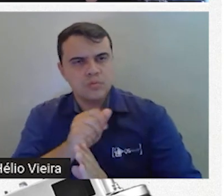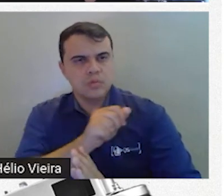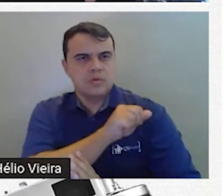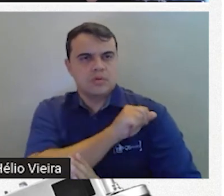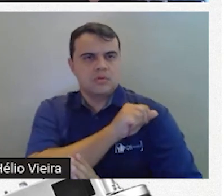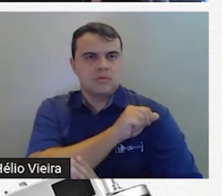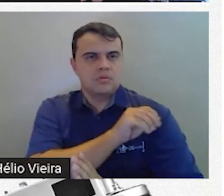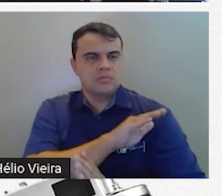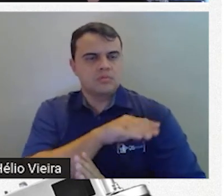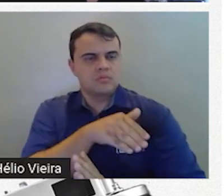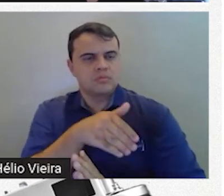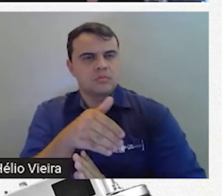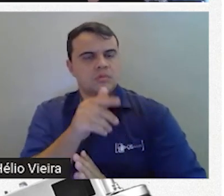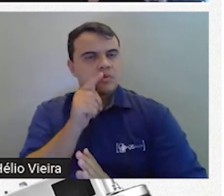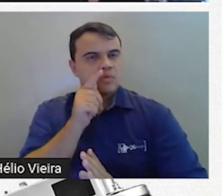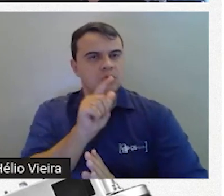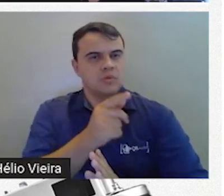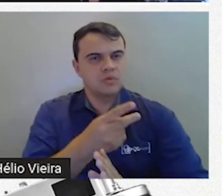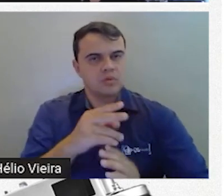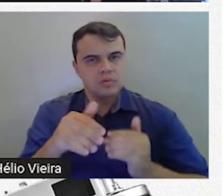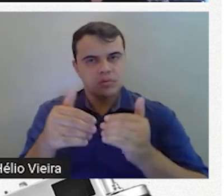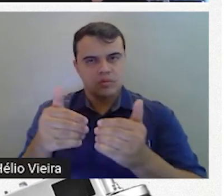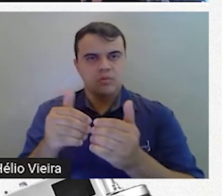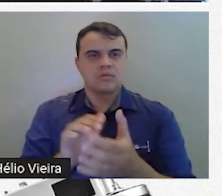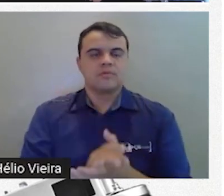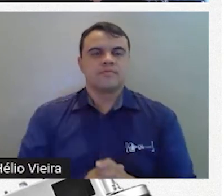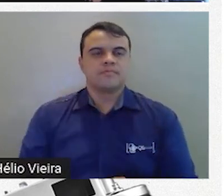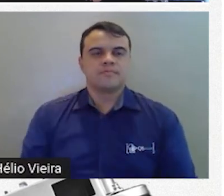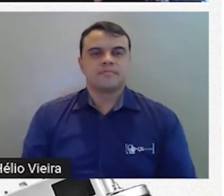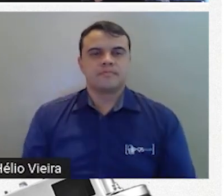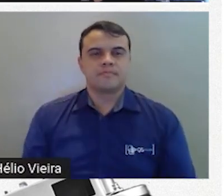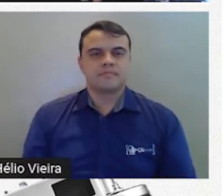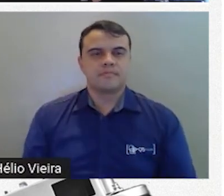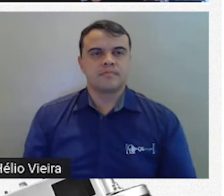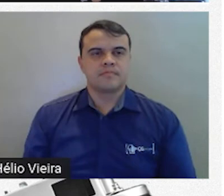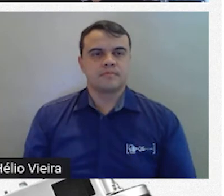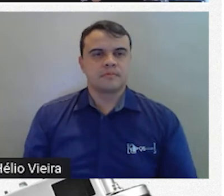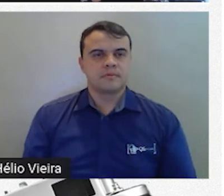aluno, como que essa dupla se desenvolveu, né? Se